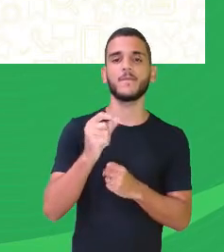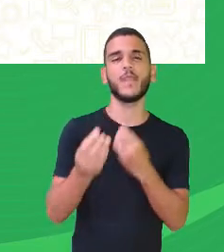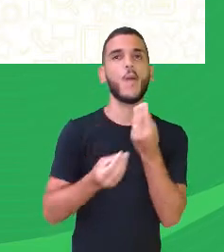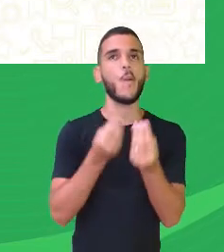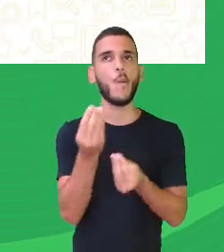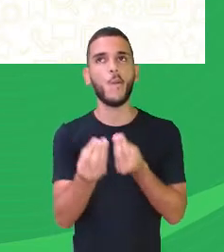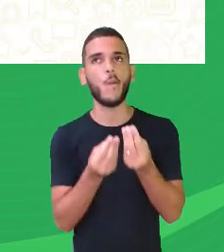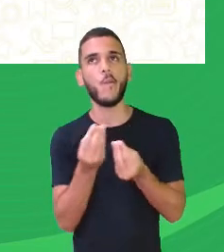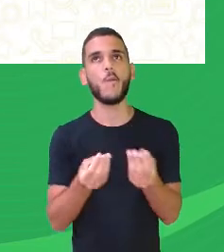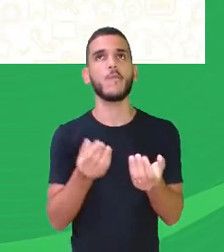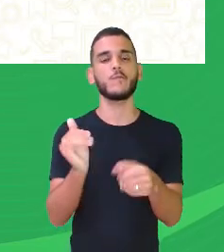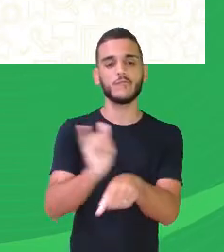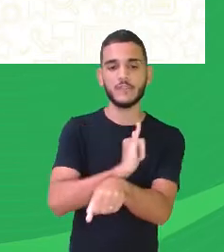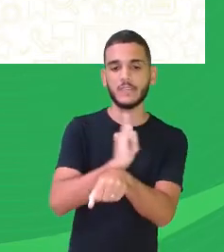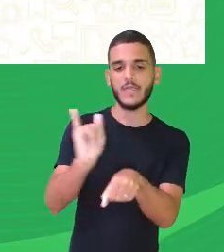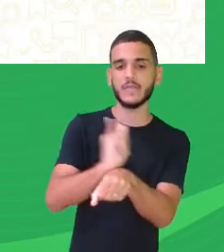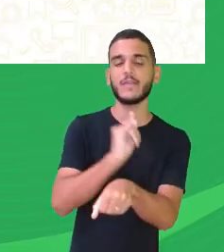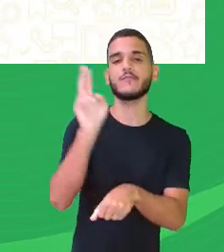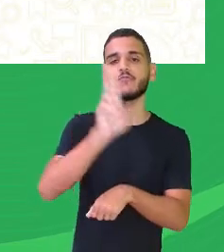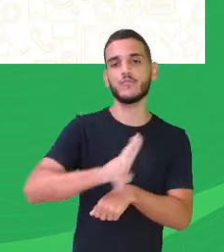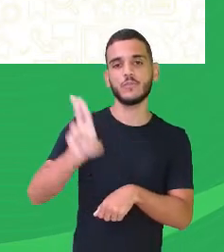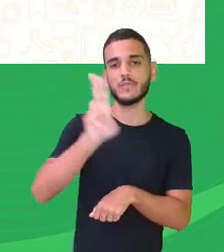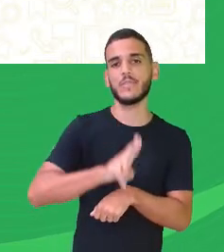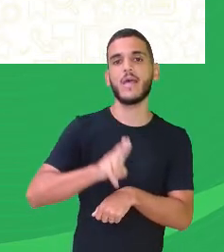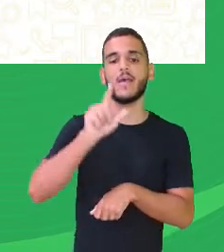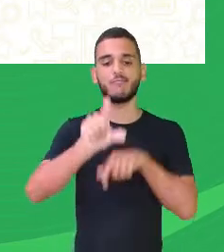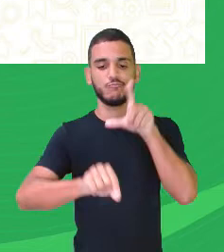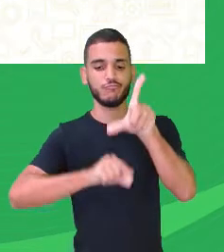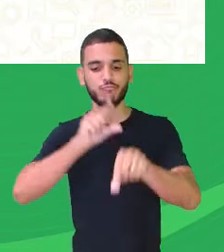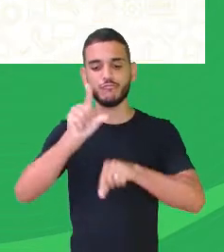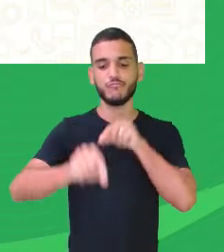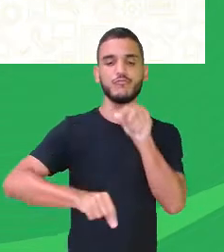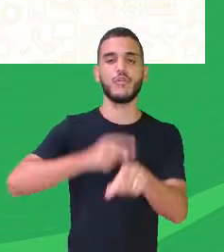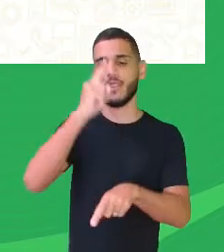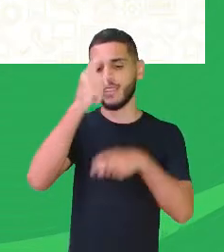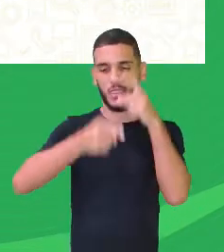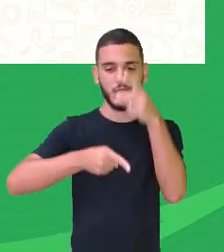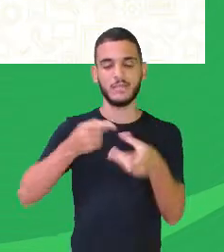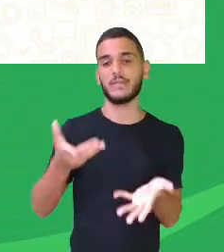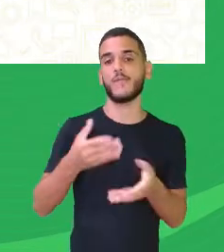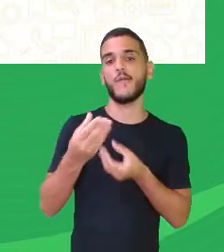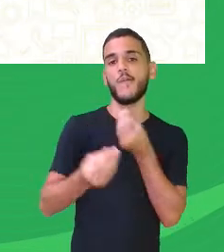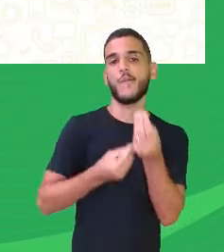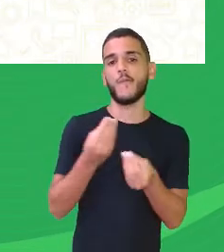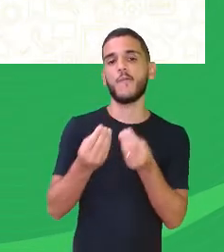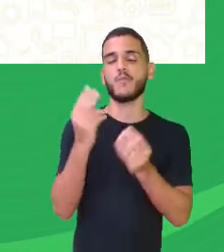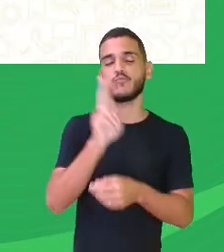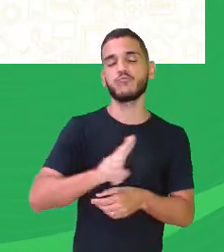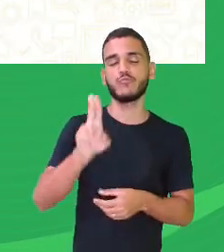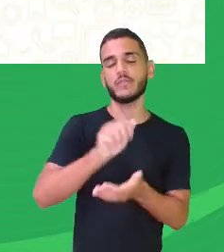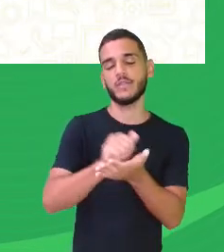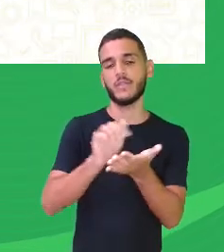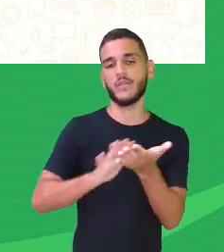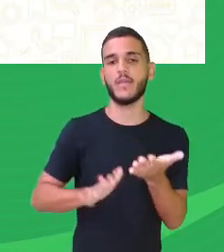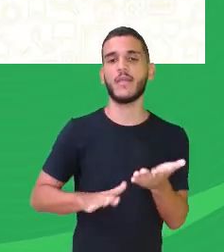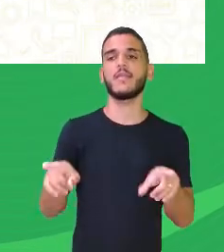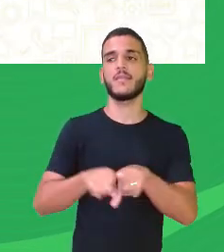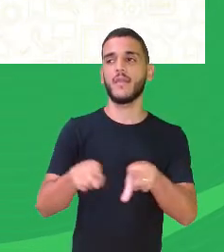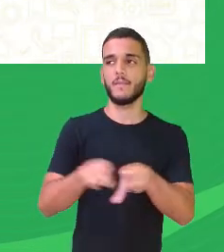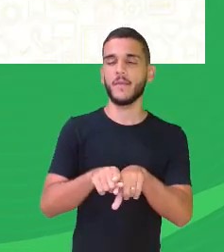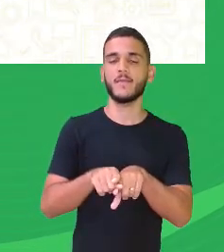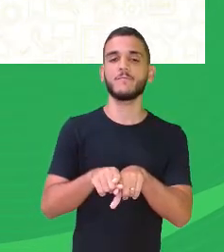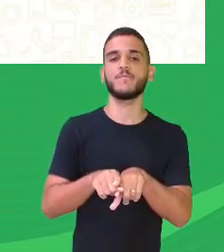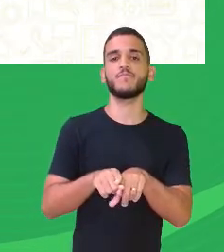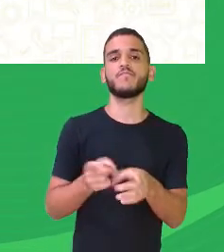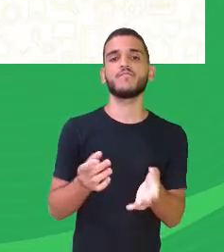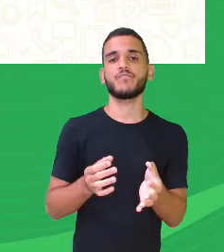e separar, escolher, né, tomar decisões em relação aos recursos que são significativos. Coordenação